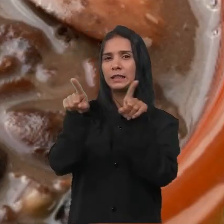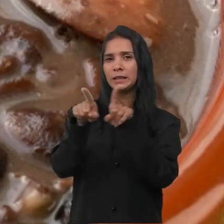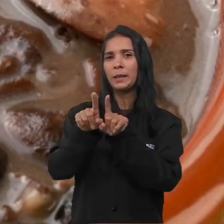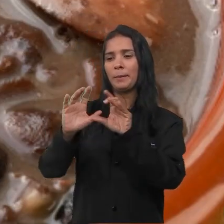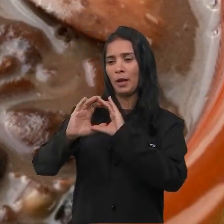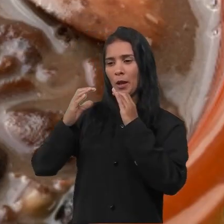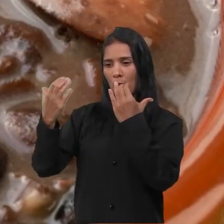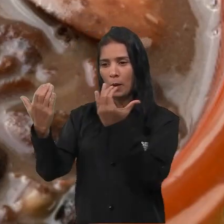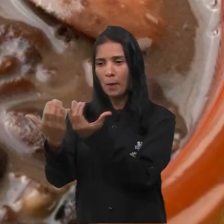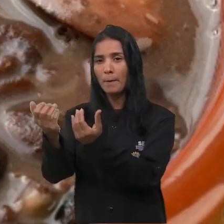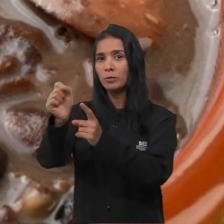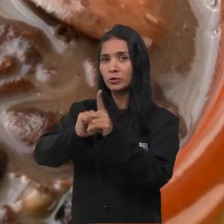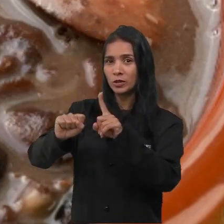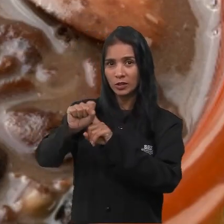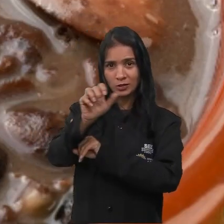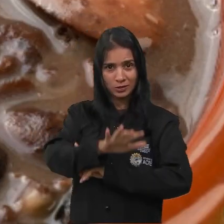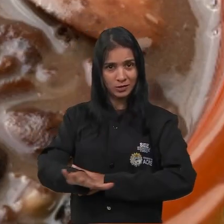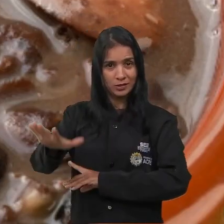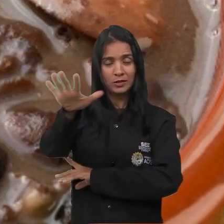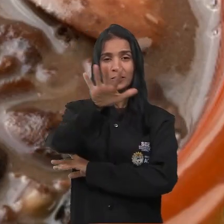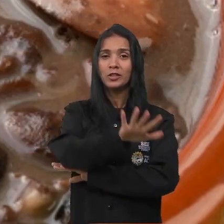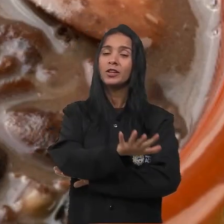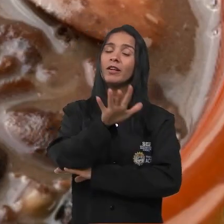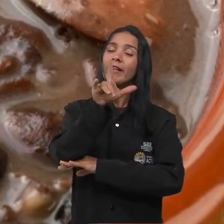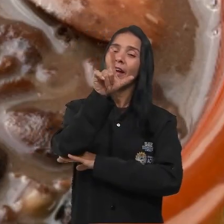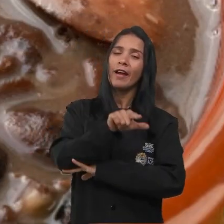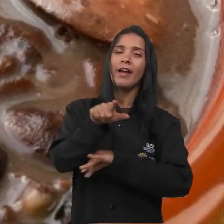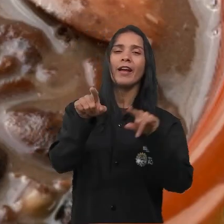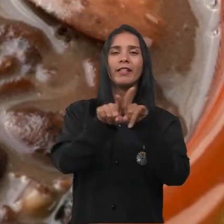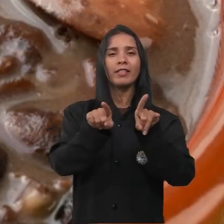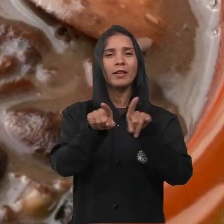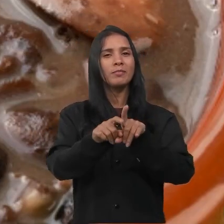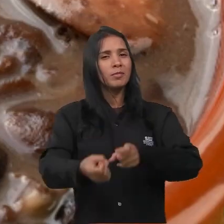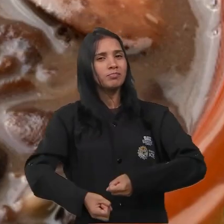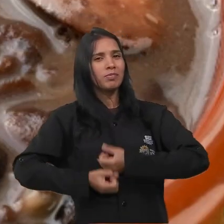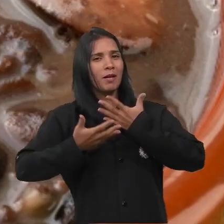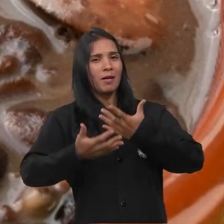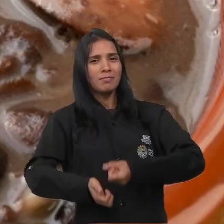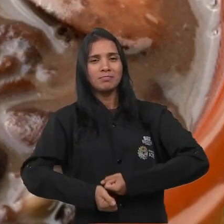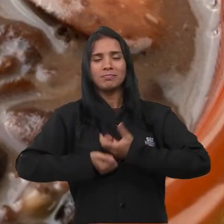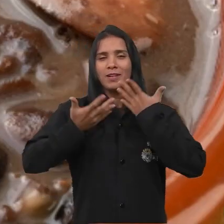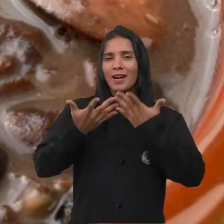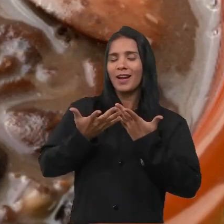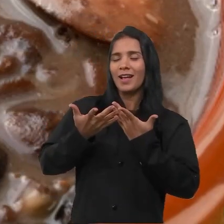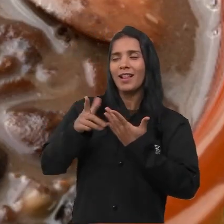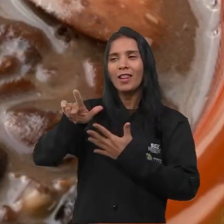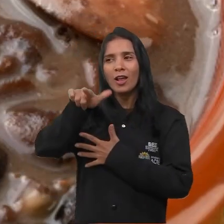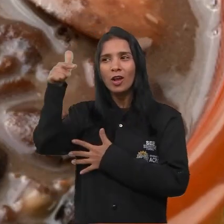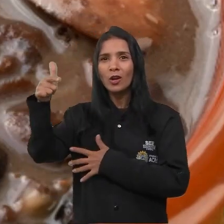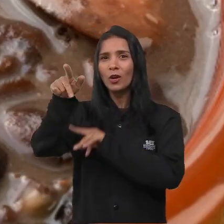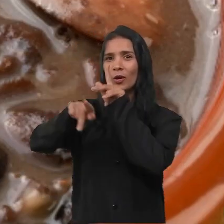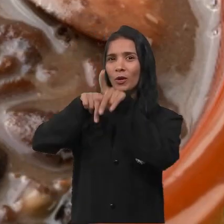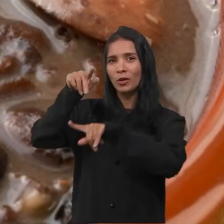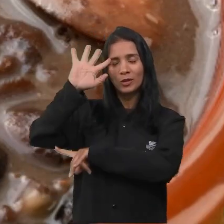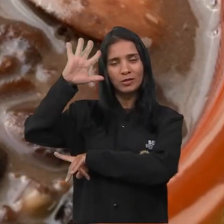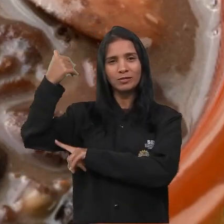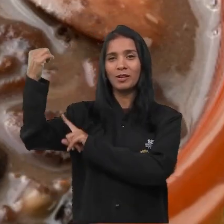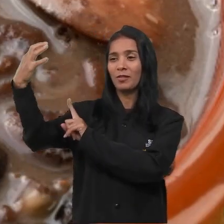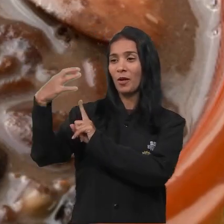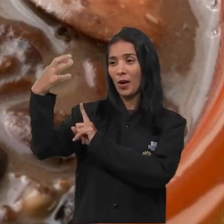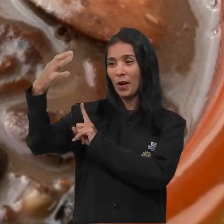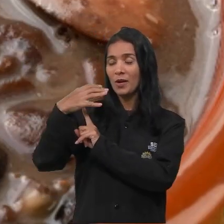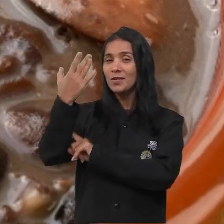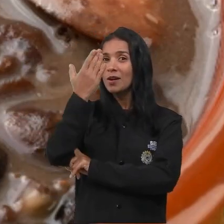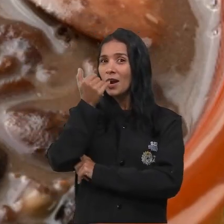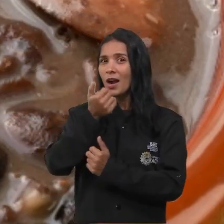finais de semana, e também uma expressão da contribuição africana para a culinária brasileira,